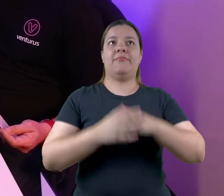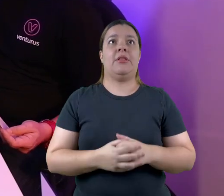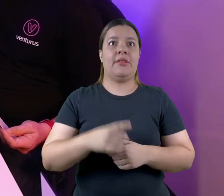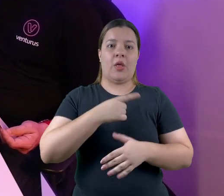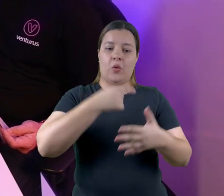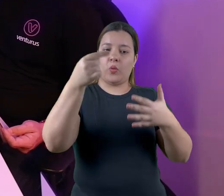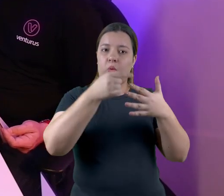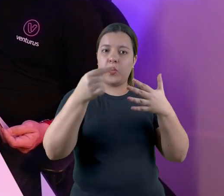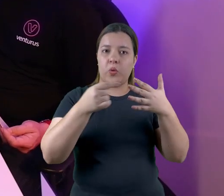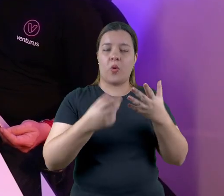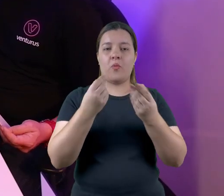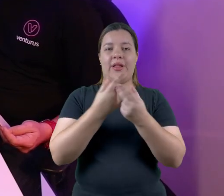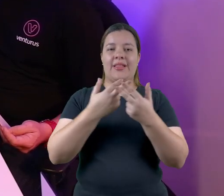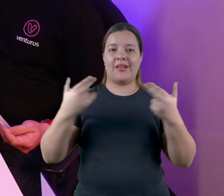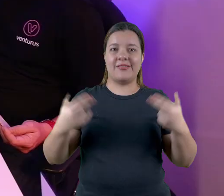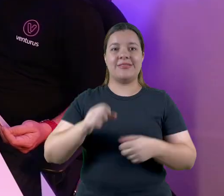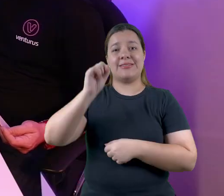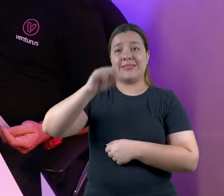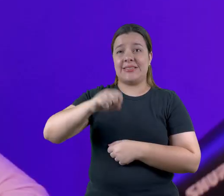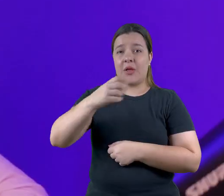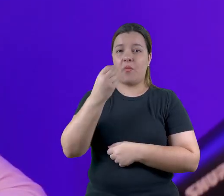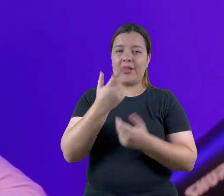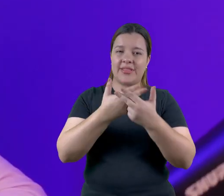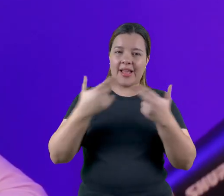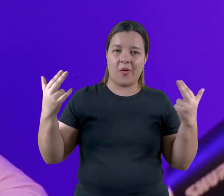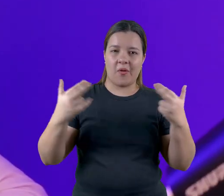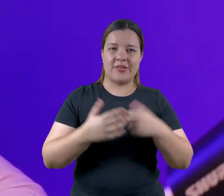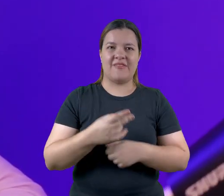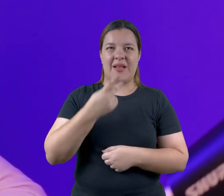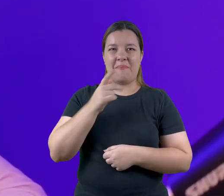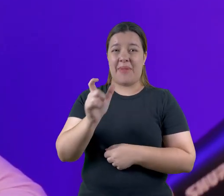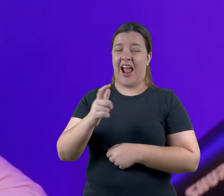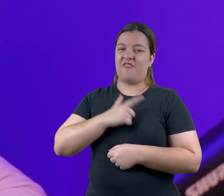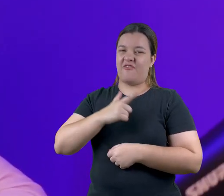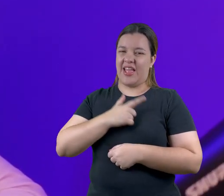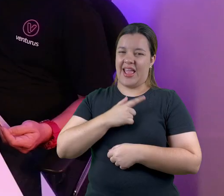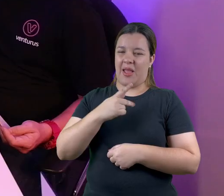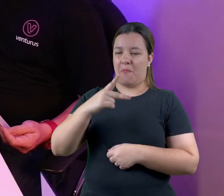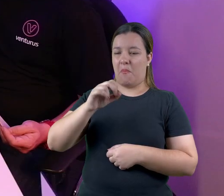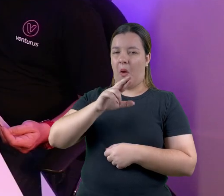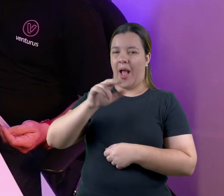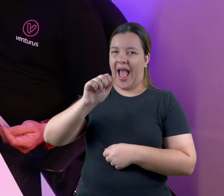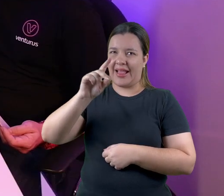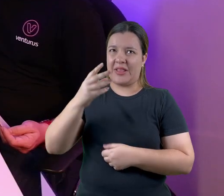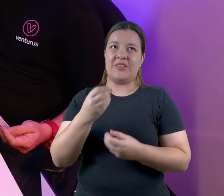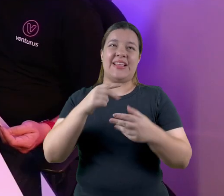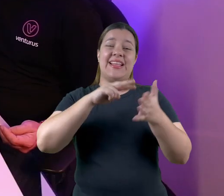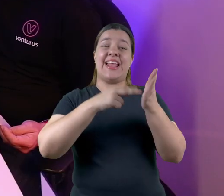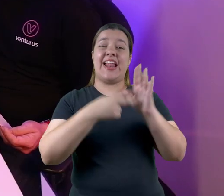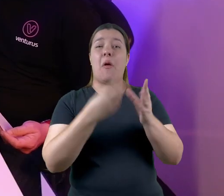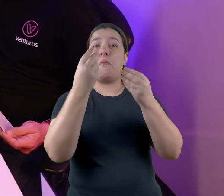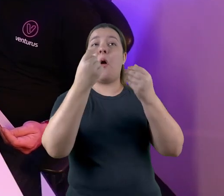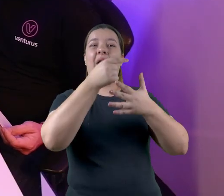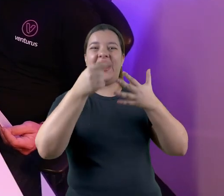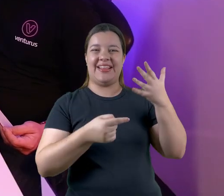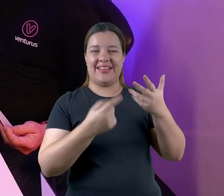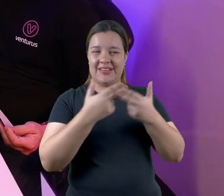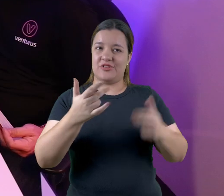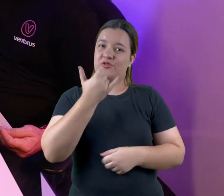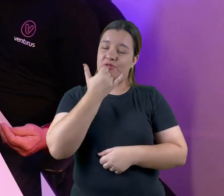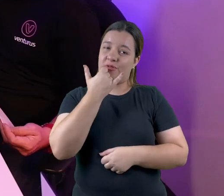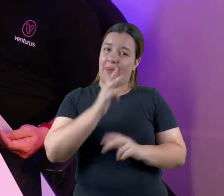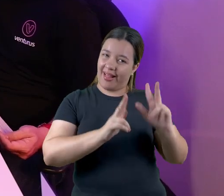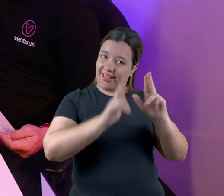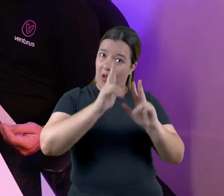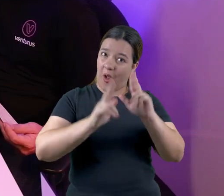num uma porrada de Conta aí Néo muitas não pode falar porrada tá gente então depois a gente faz um p né enfim